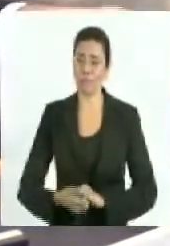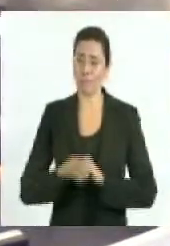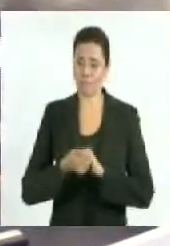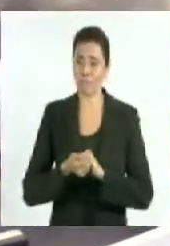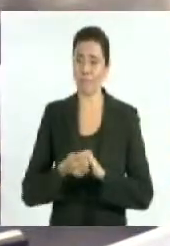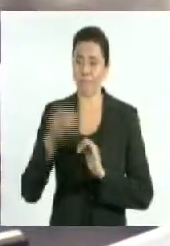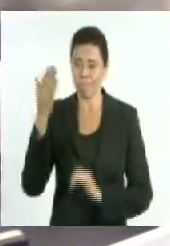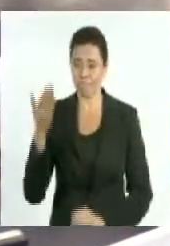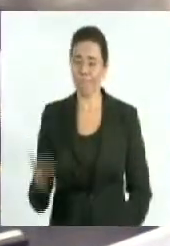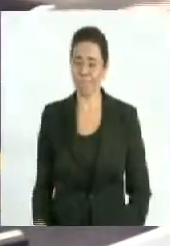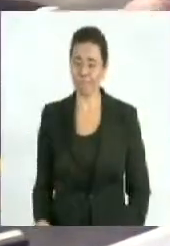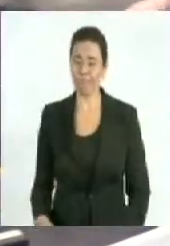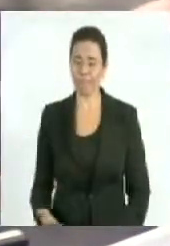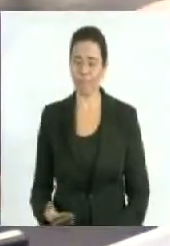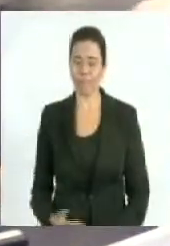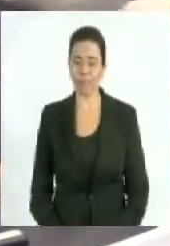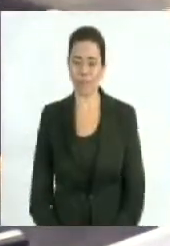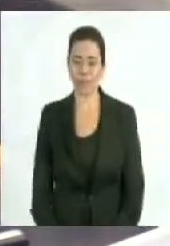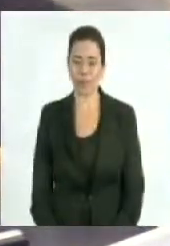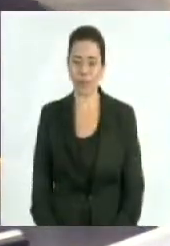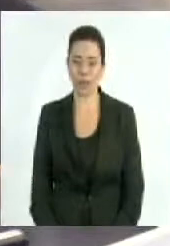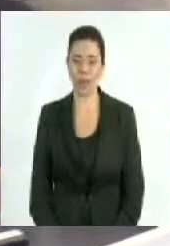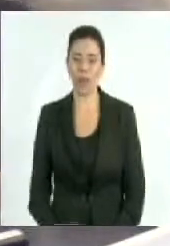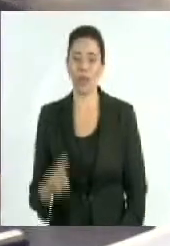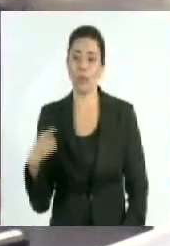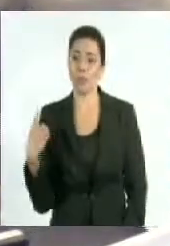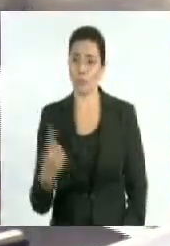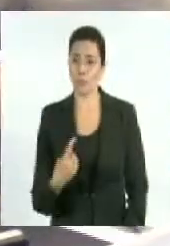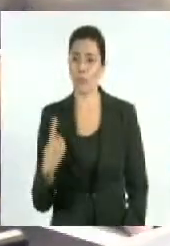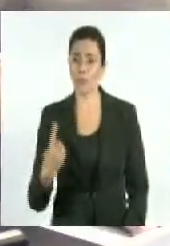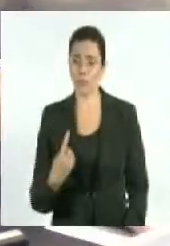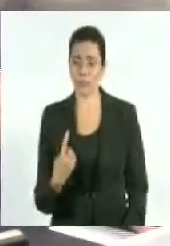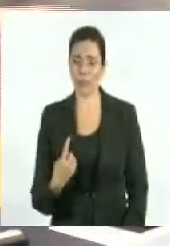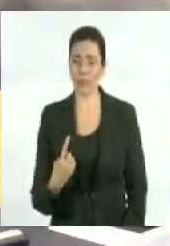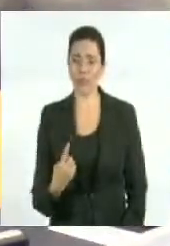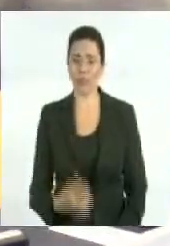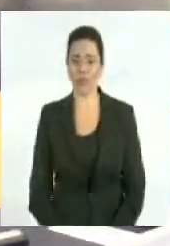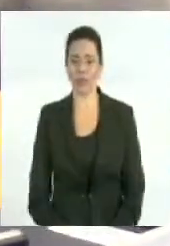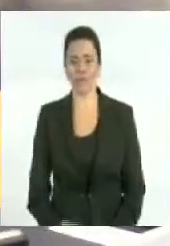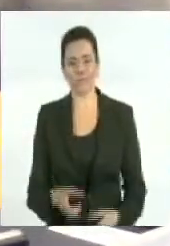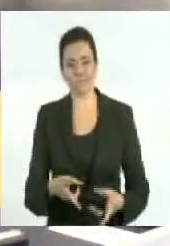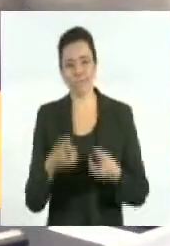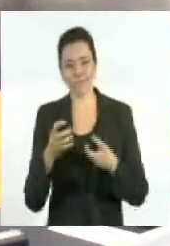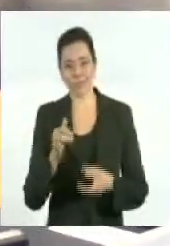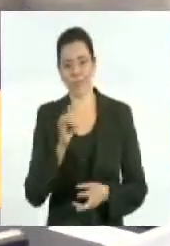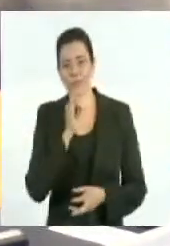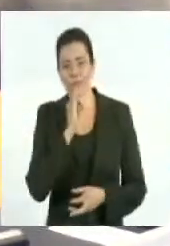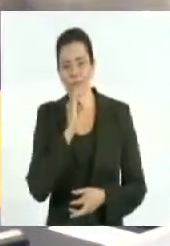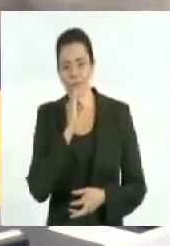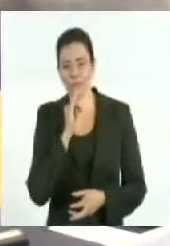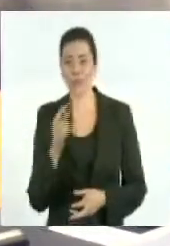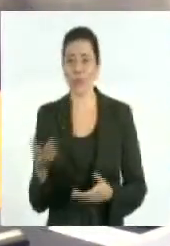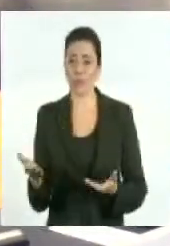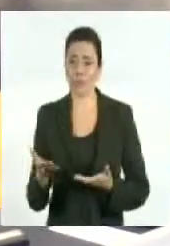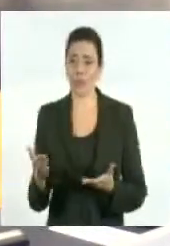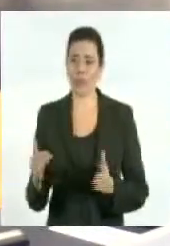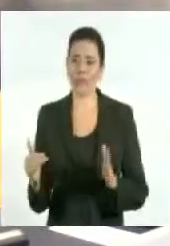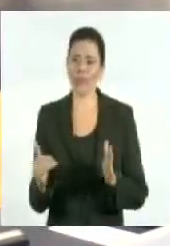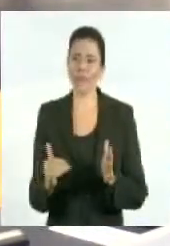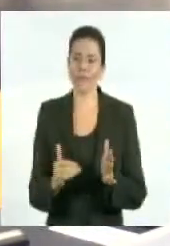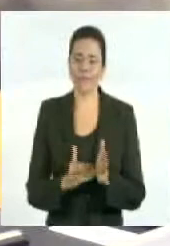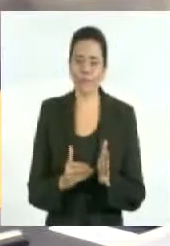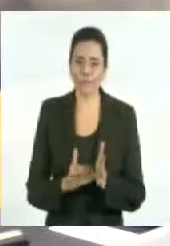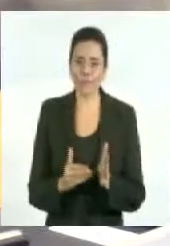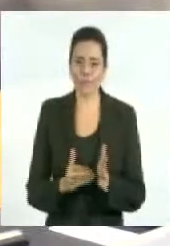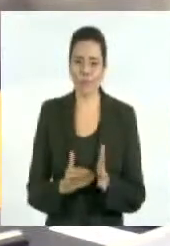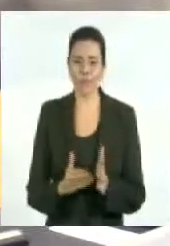dizer que basta tomarmos, por exemplo, o que aconteceu nessa final do Campeonato Maranhense, para